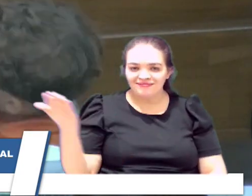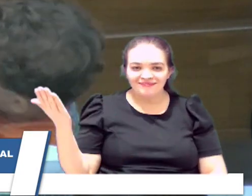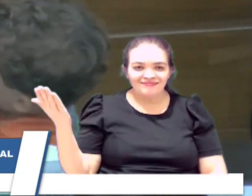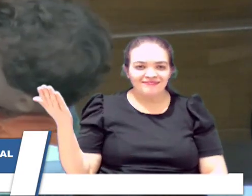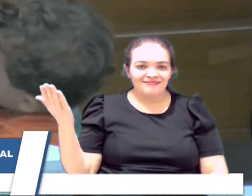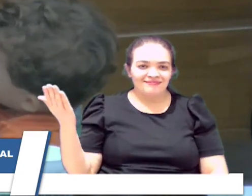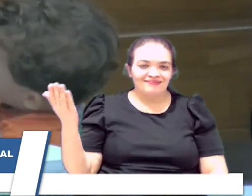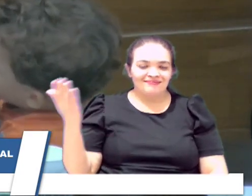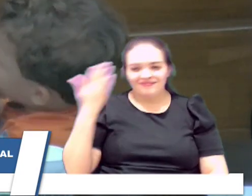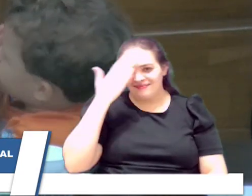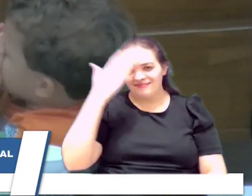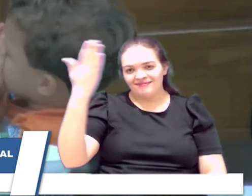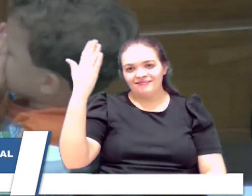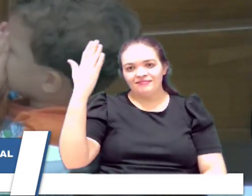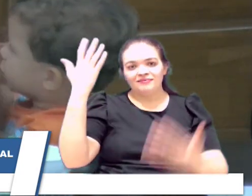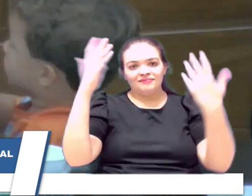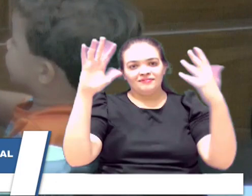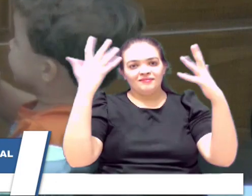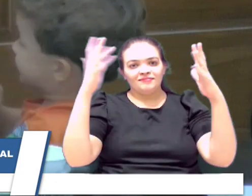Obrigada.